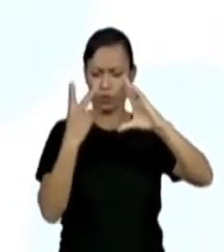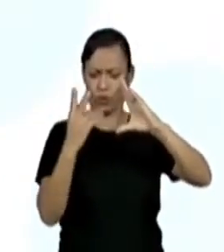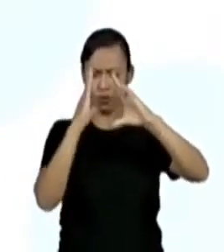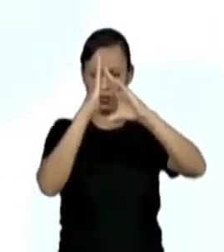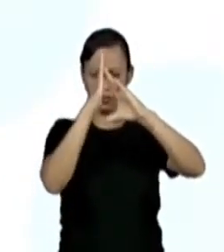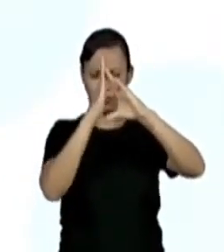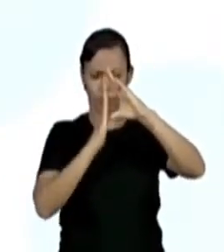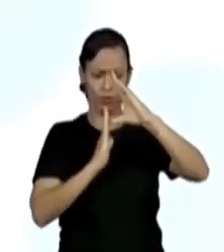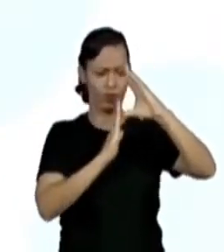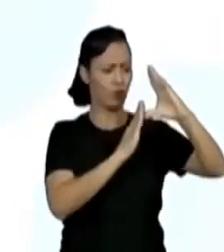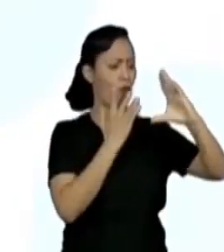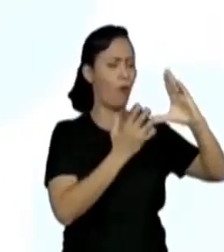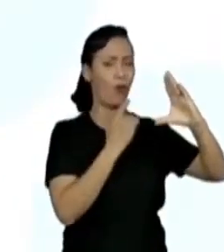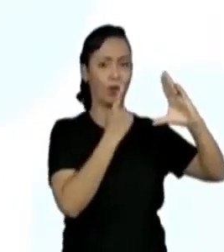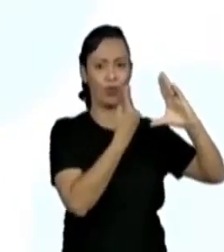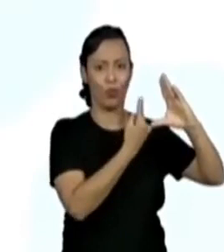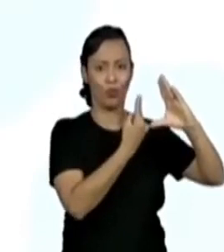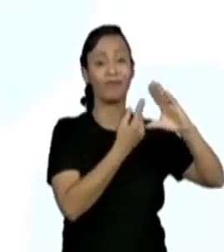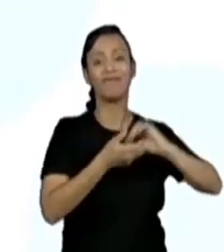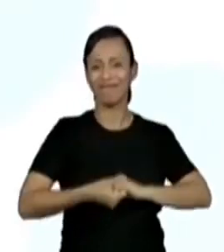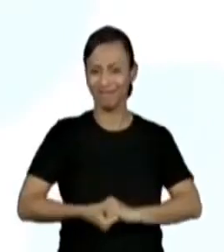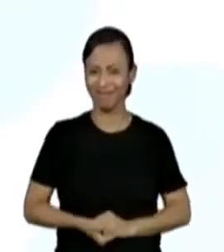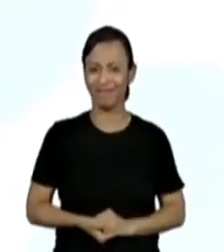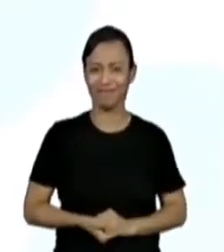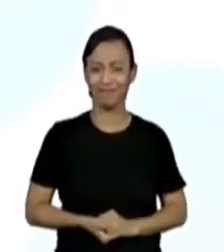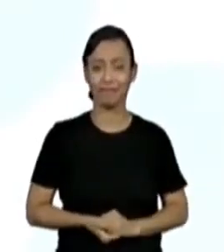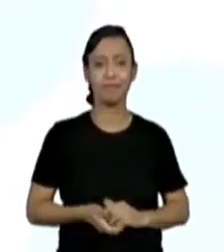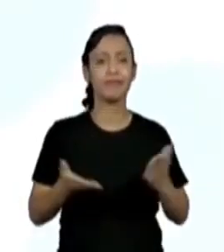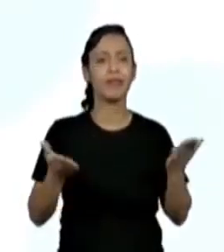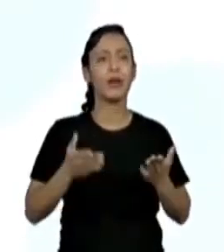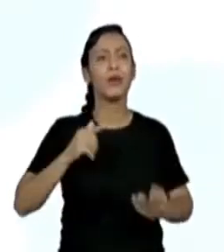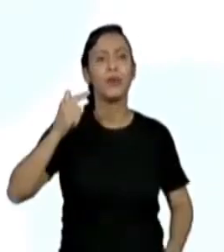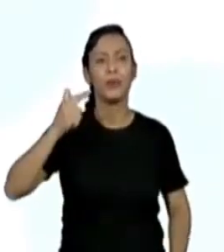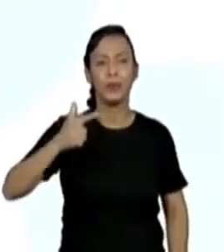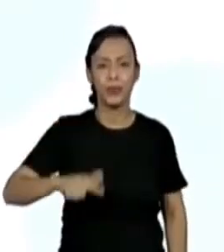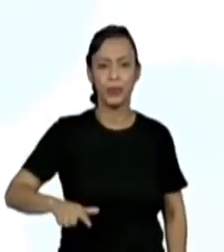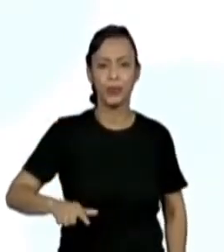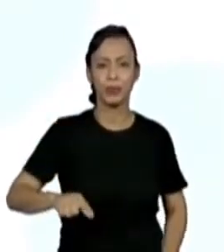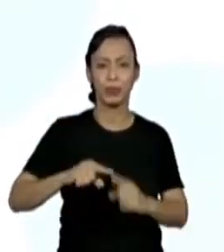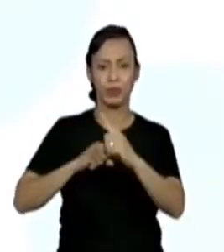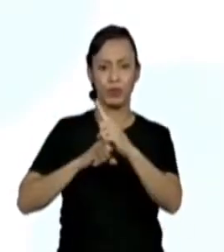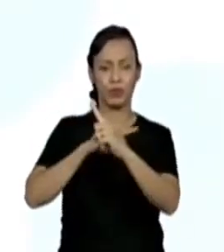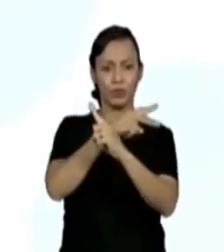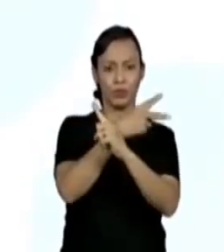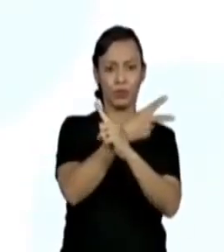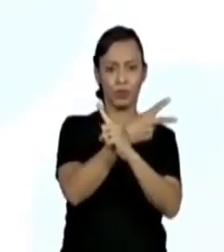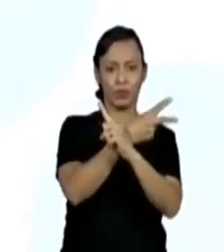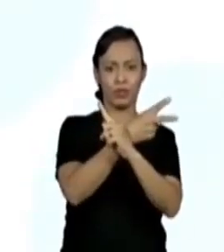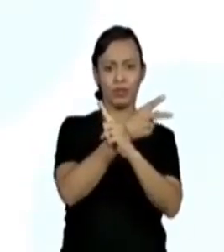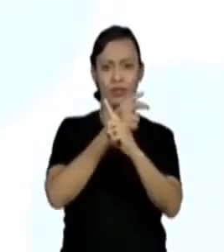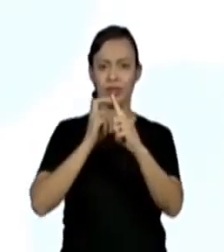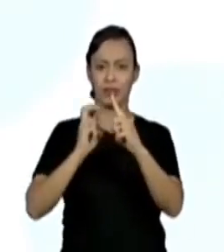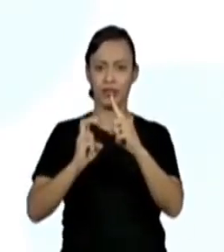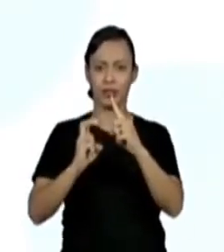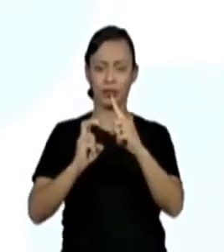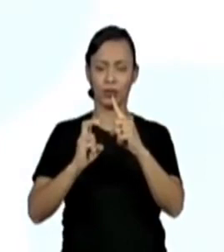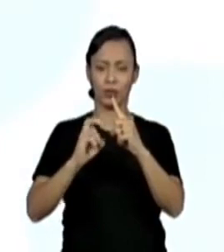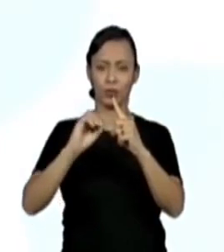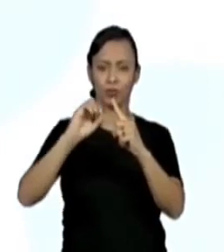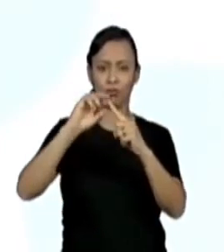continuar agora temos uma outra fração 2/5 podemos escrever 2/5 também dessa